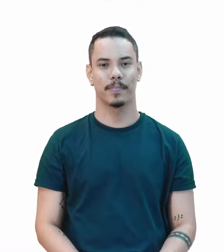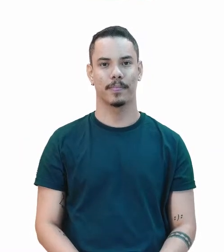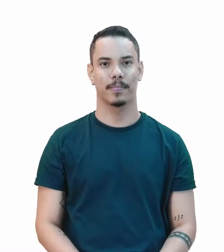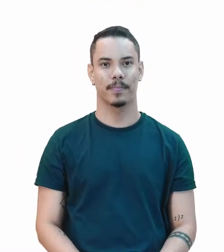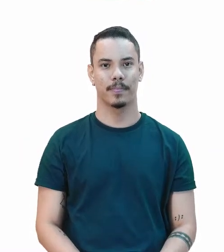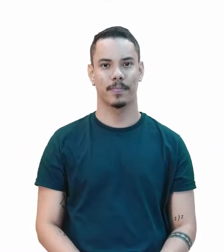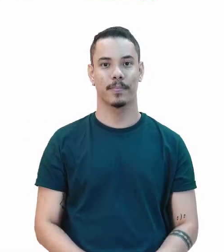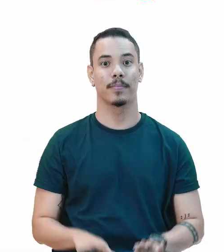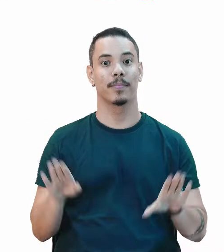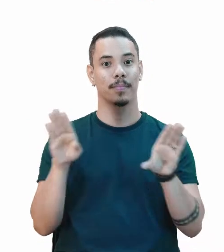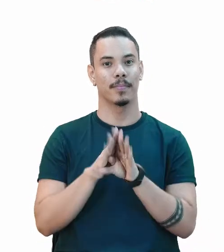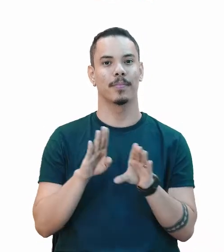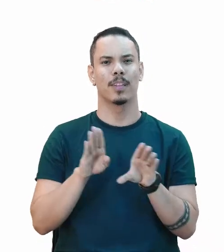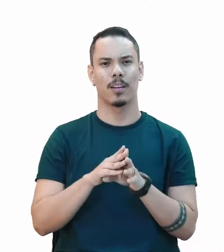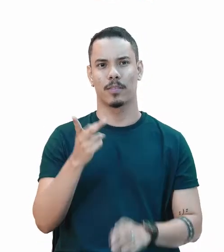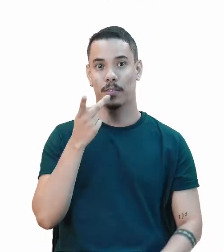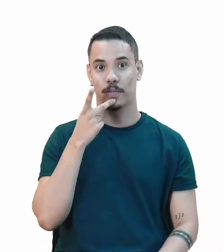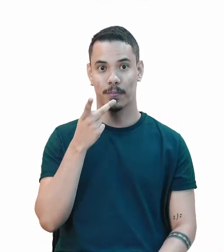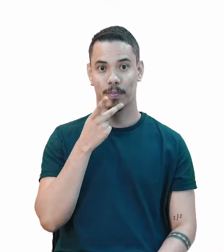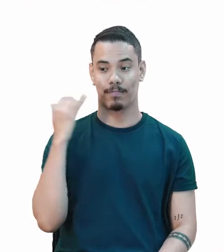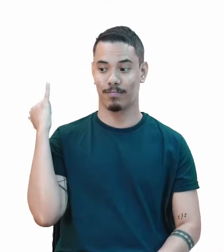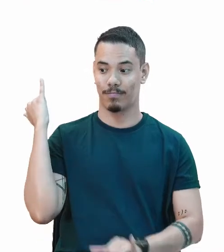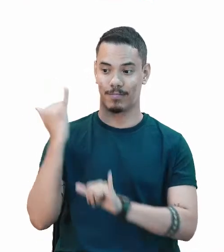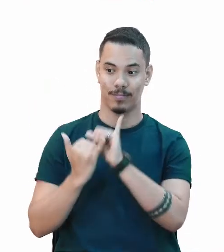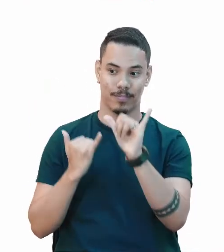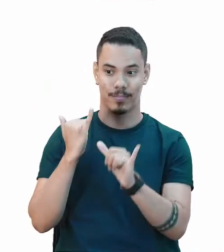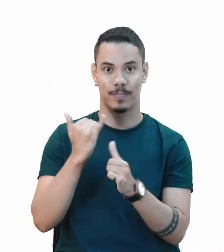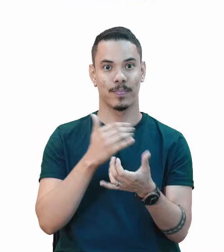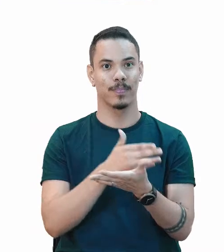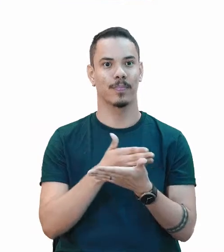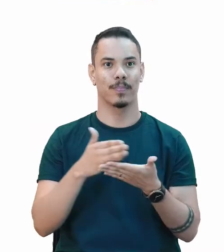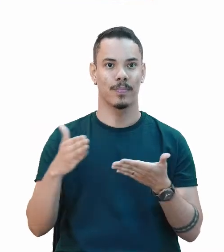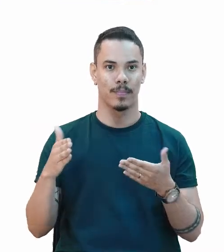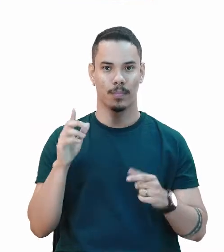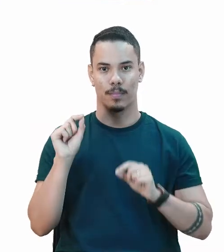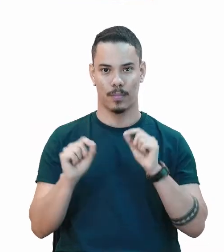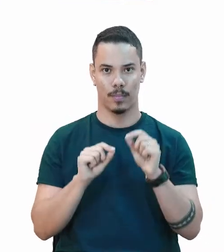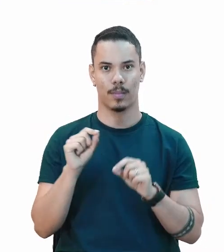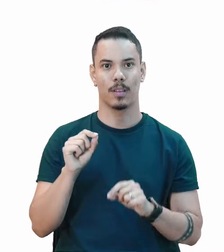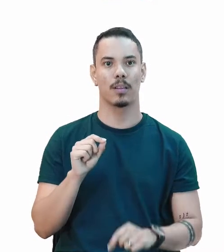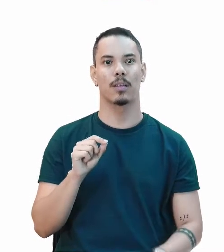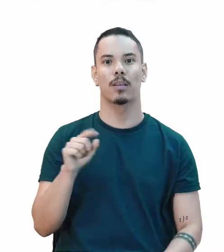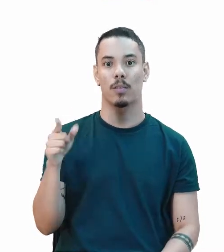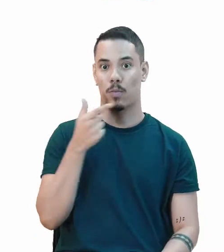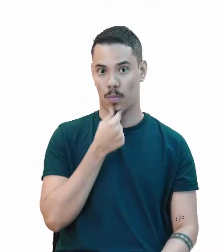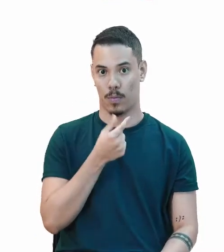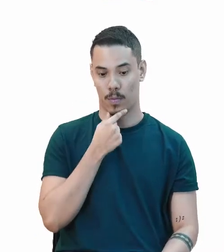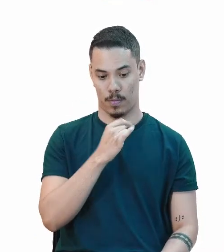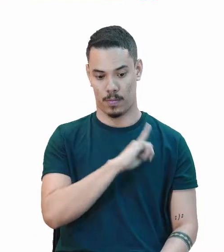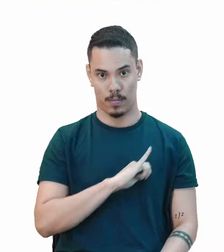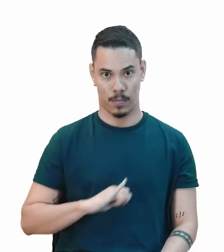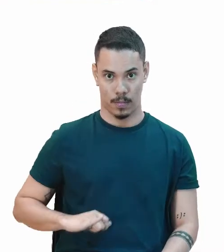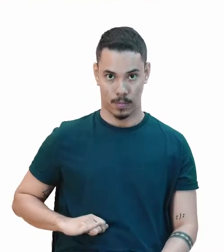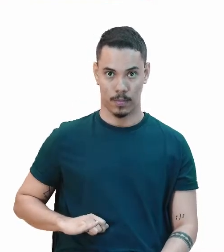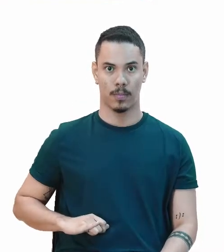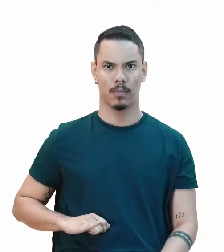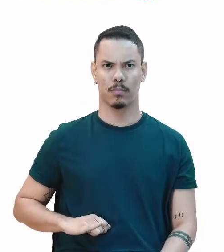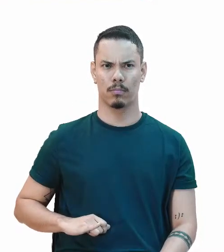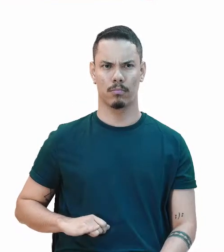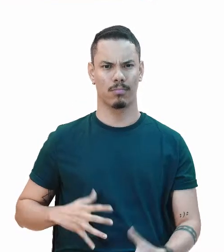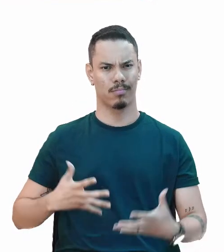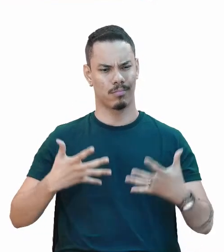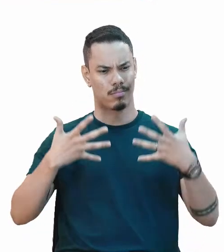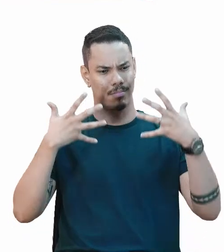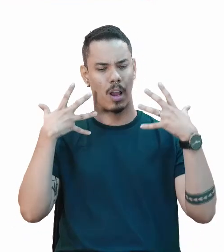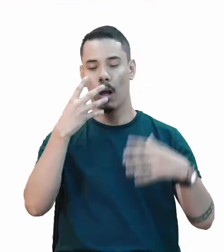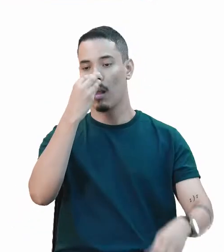Diz a lenda, olha só, a partir disso, diz a lenda que Alexandre impressionado com o